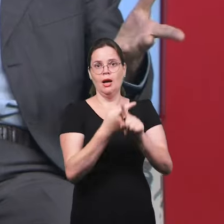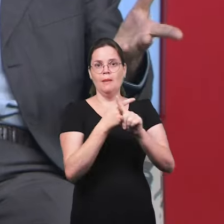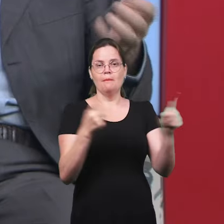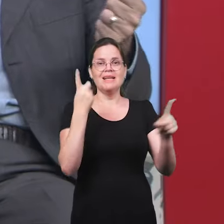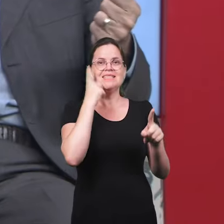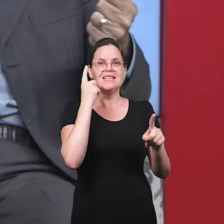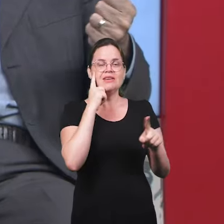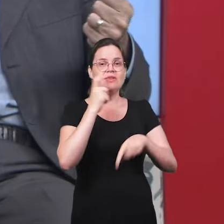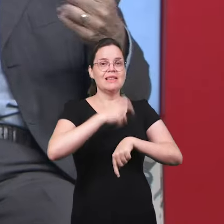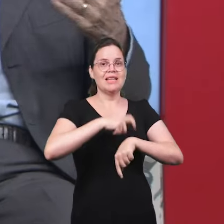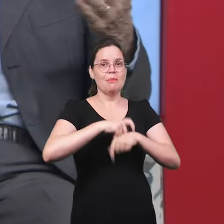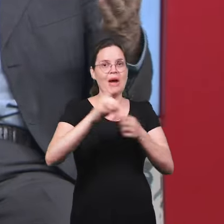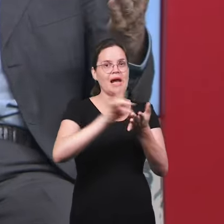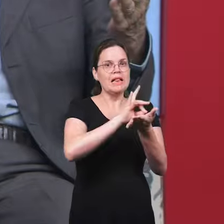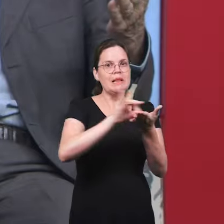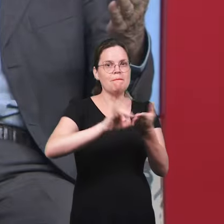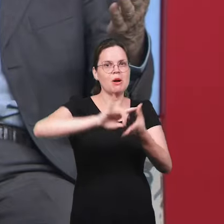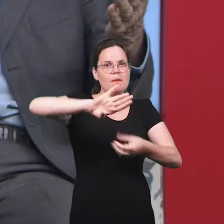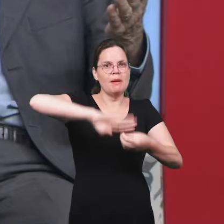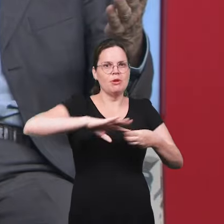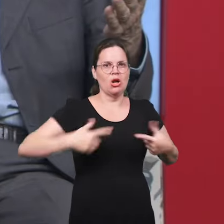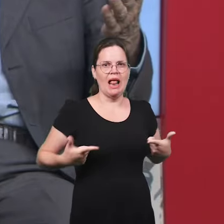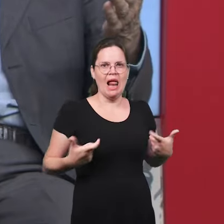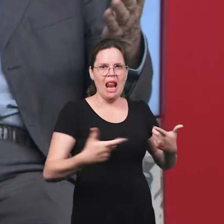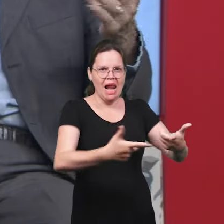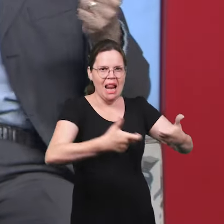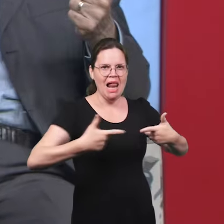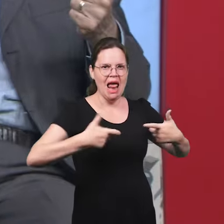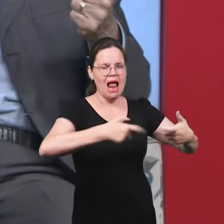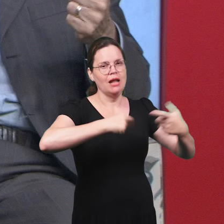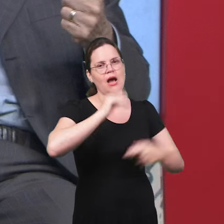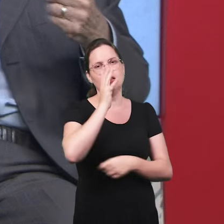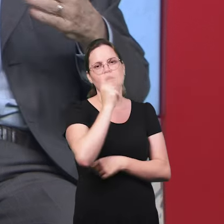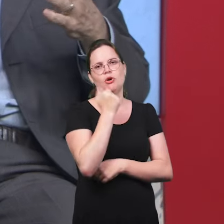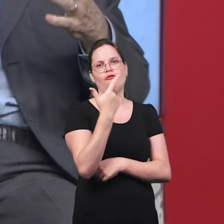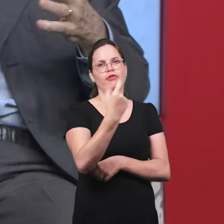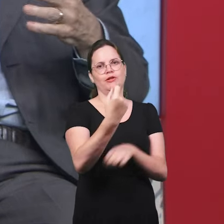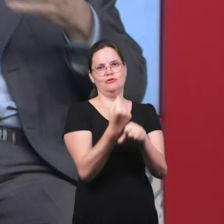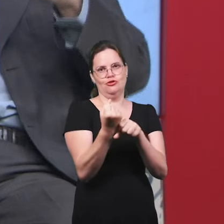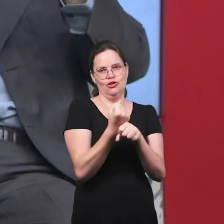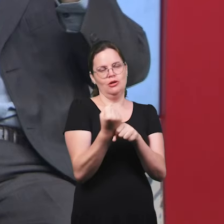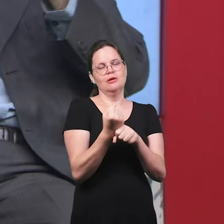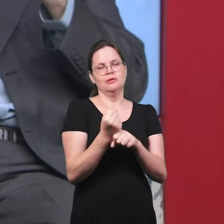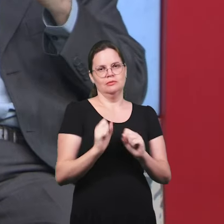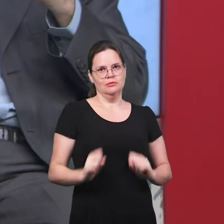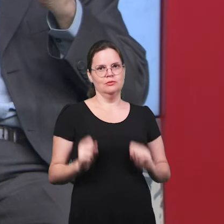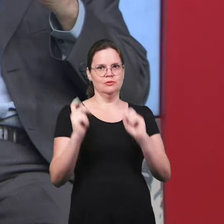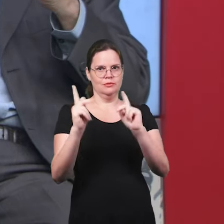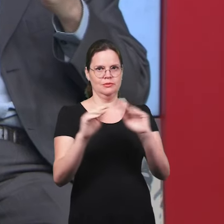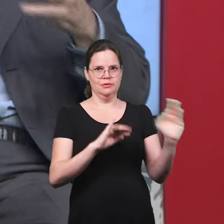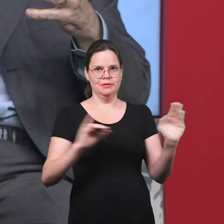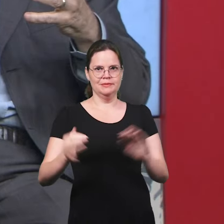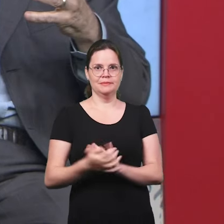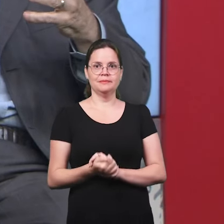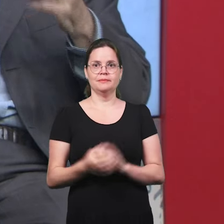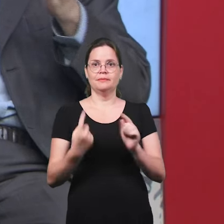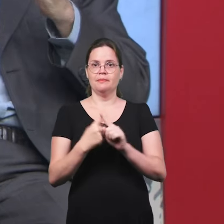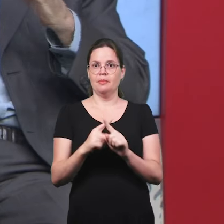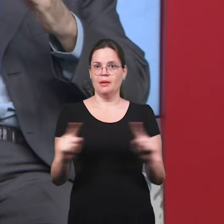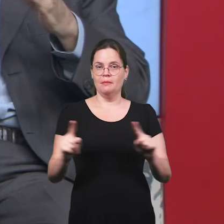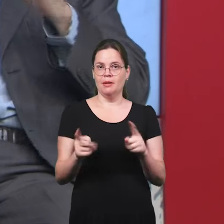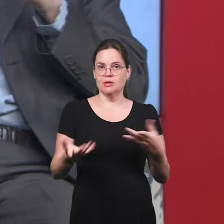combatendo contra Israel, foi uma proeza muito grande. Então, agora,